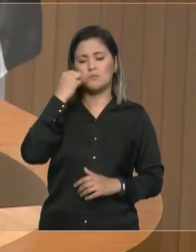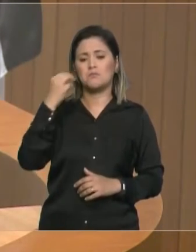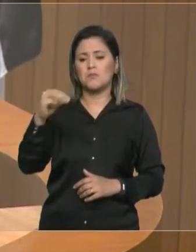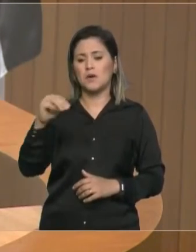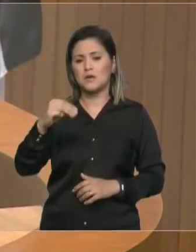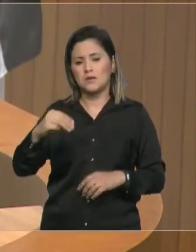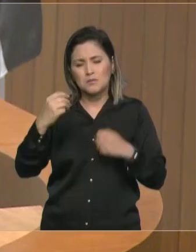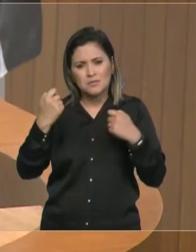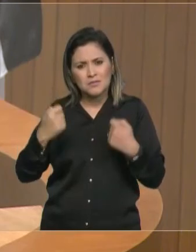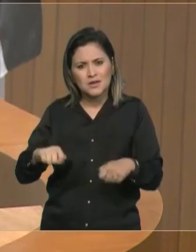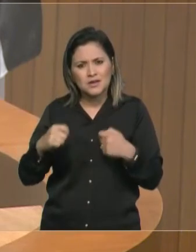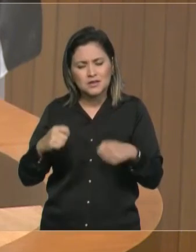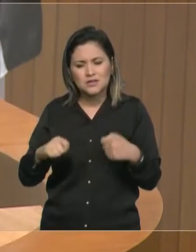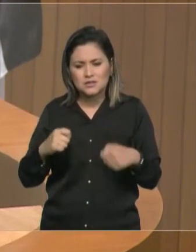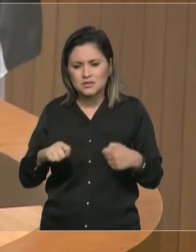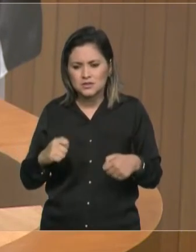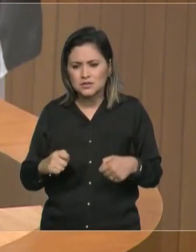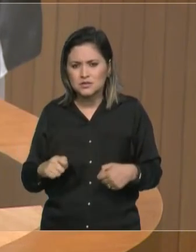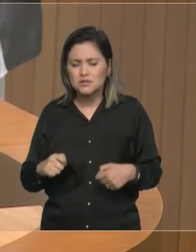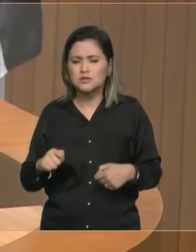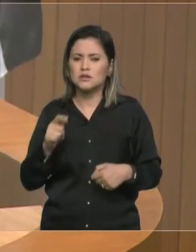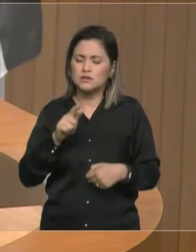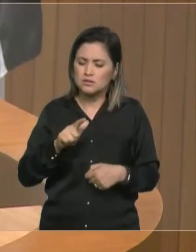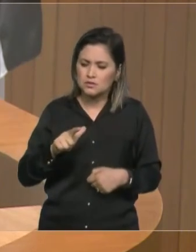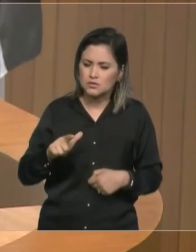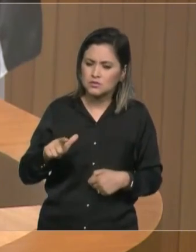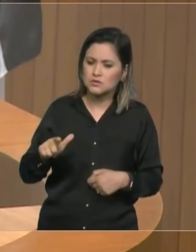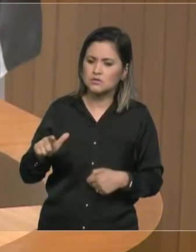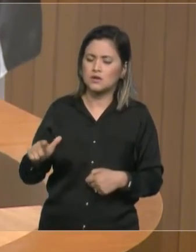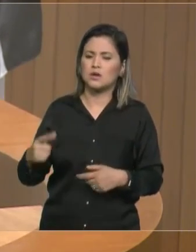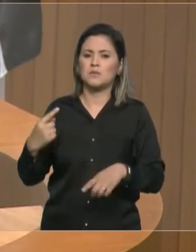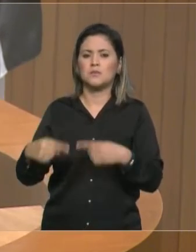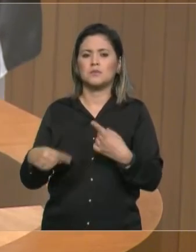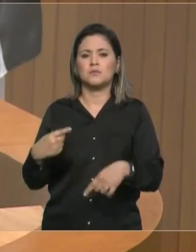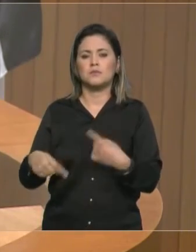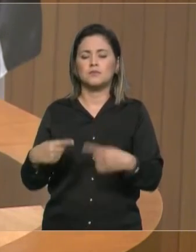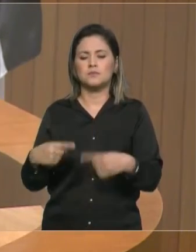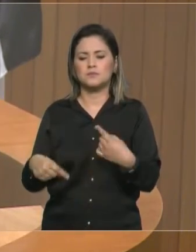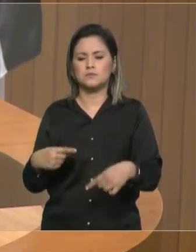precisa continuar com a sua afirmação, com as suas políticas